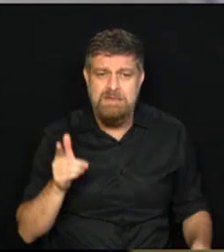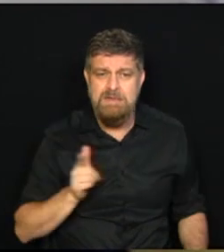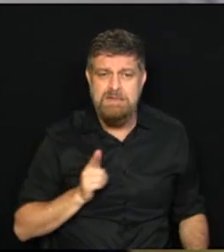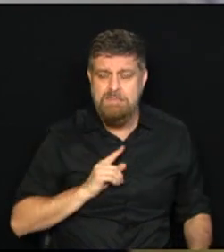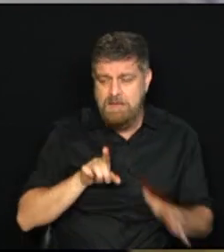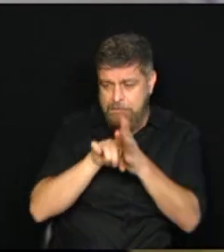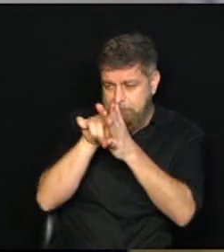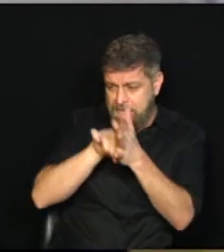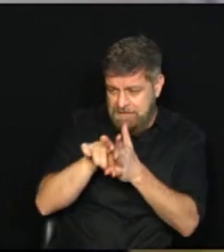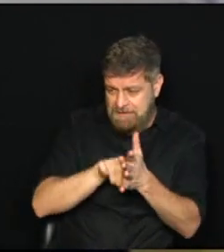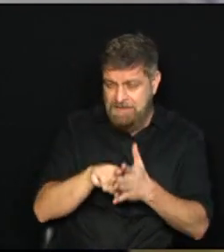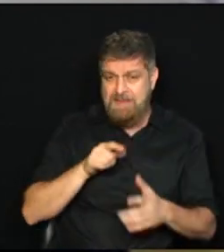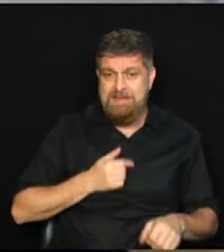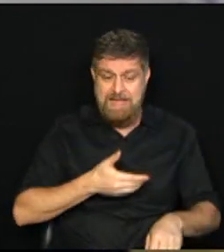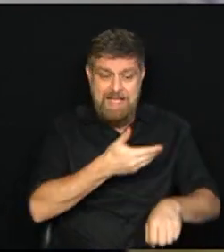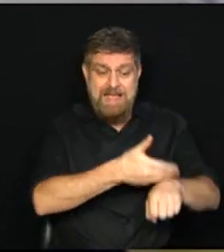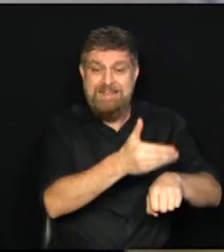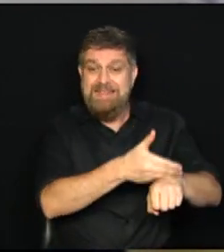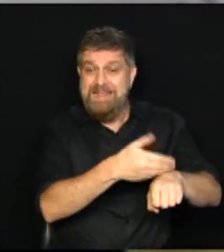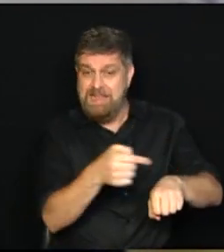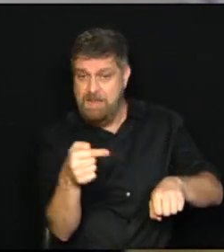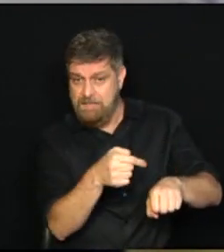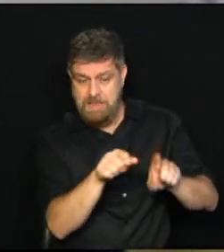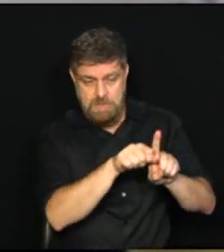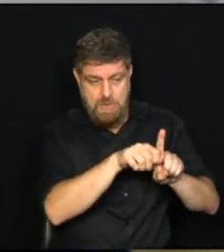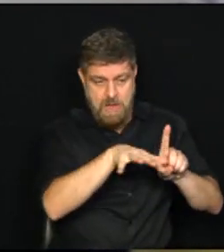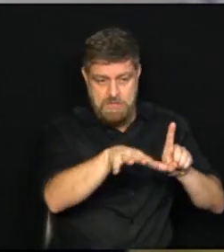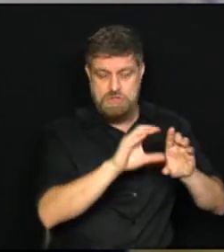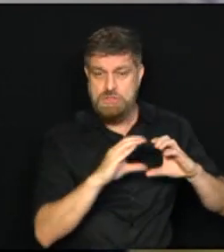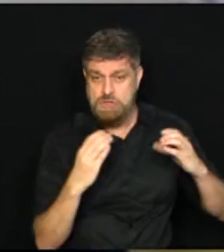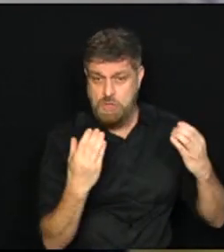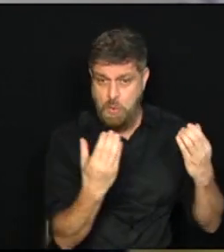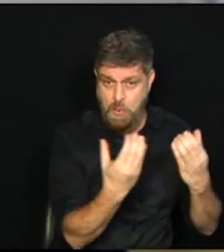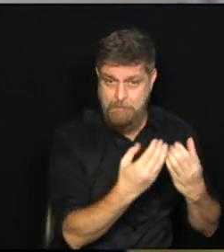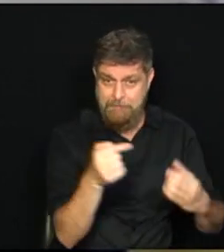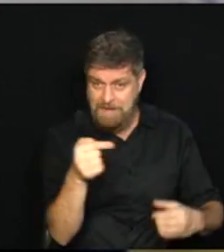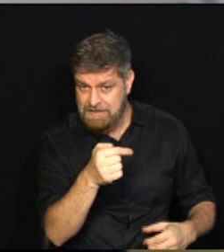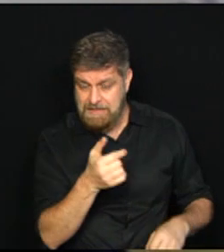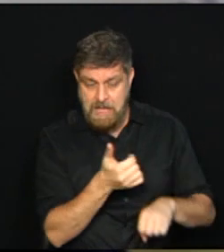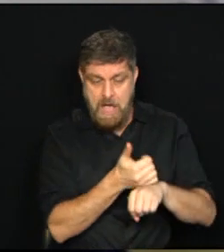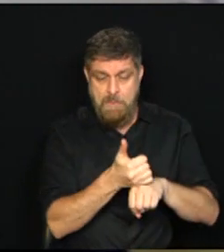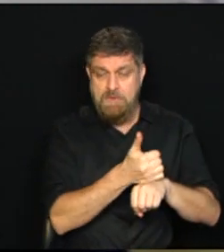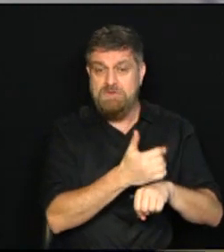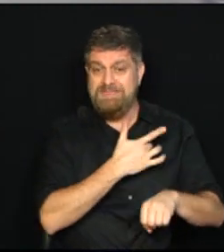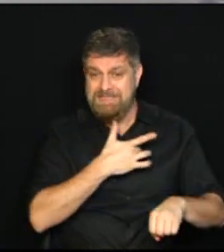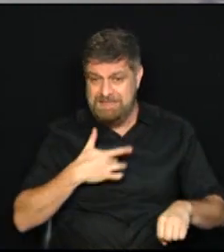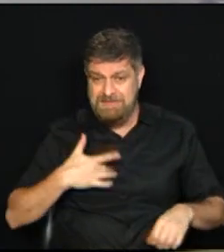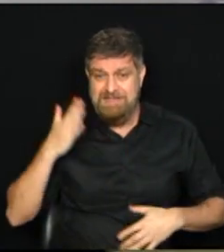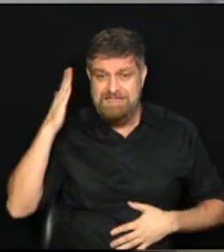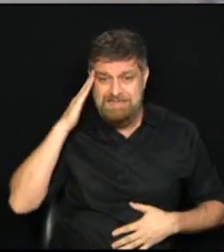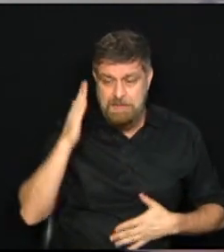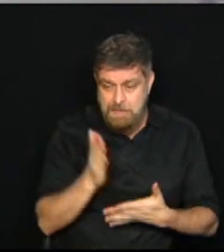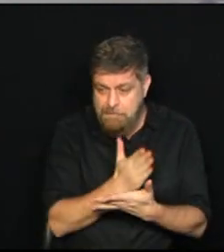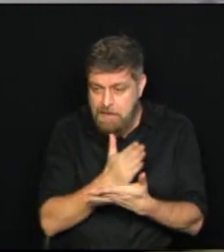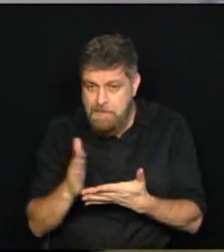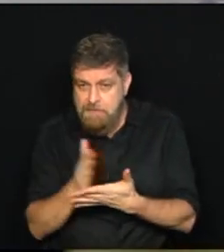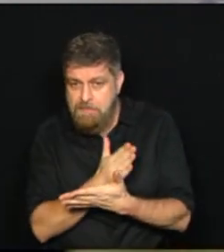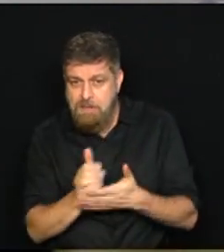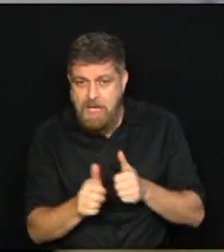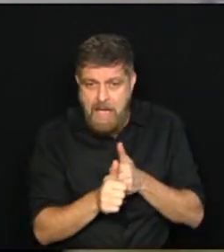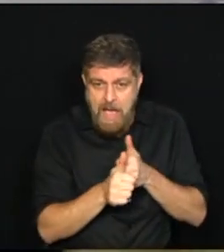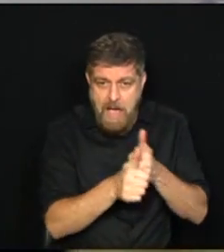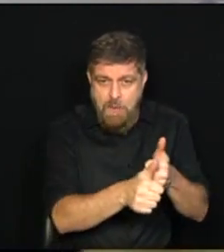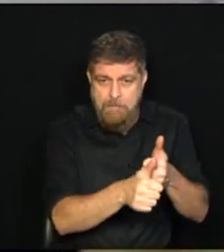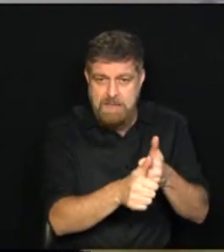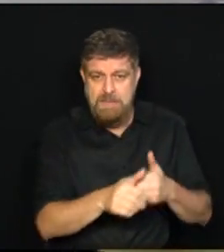há um treinamento dos agentes comunitários de saúde, de outros profissionais da área da saúde para fazer este acompanhamento naquela